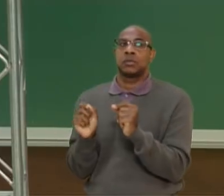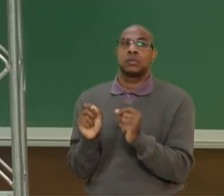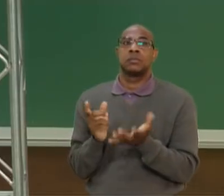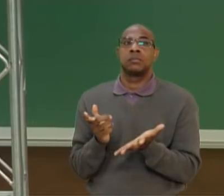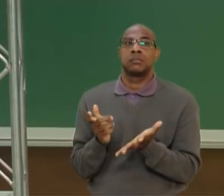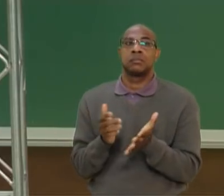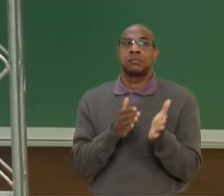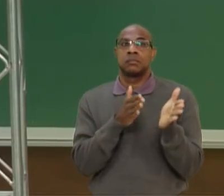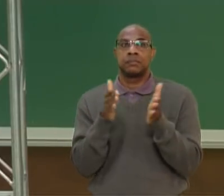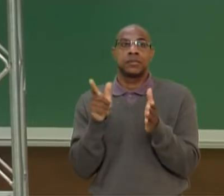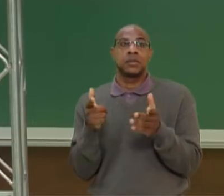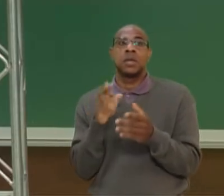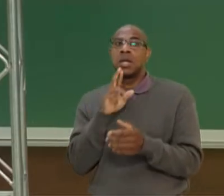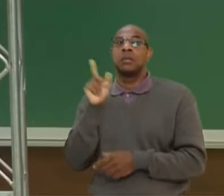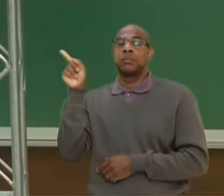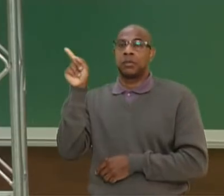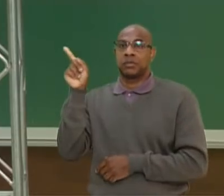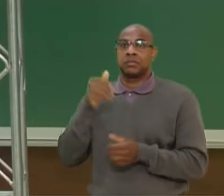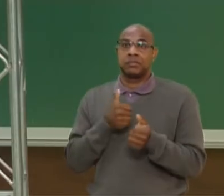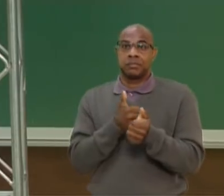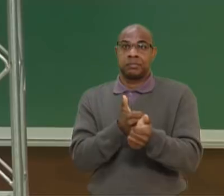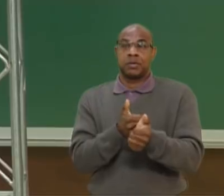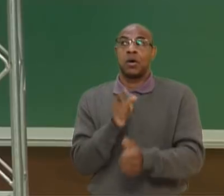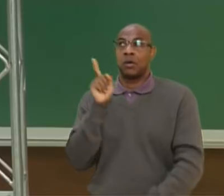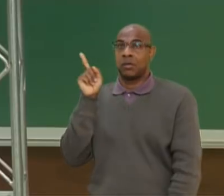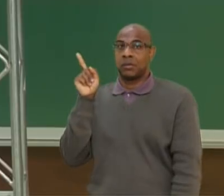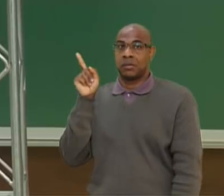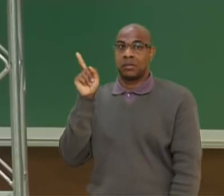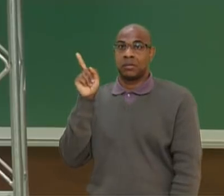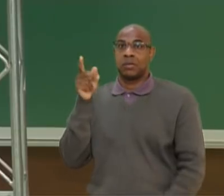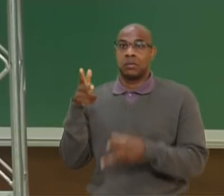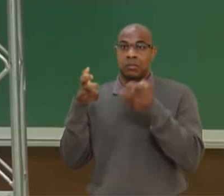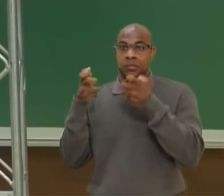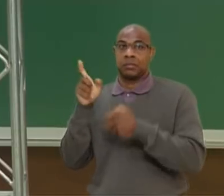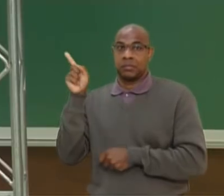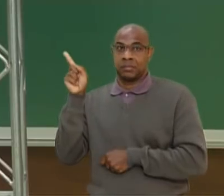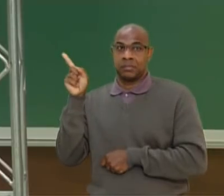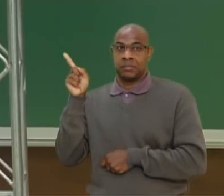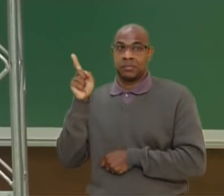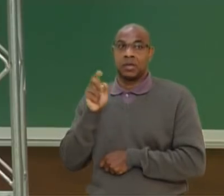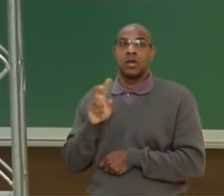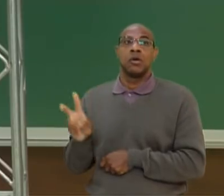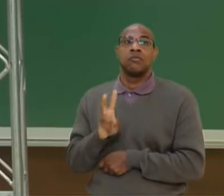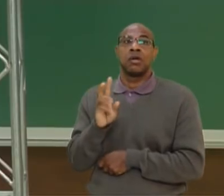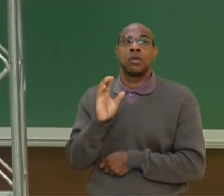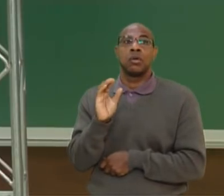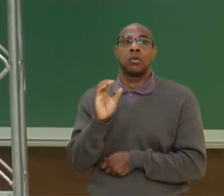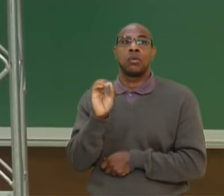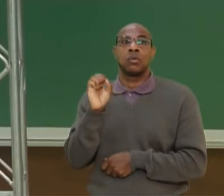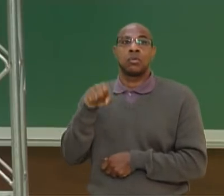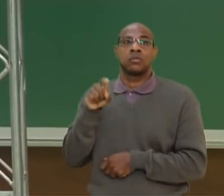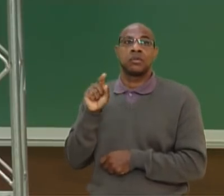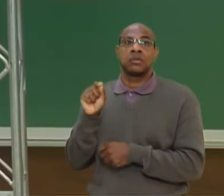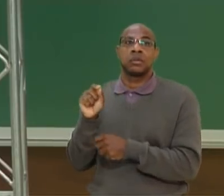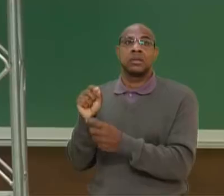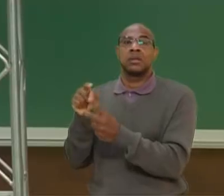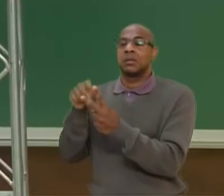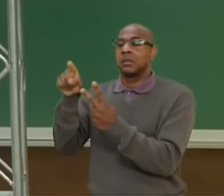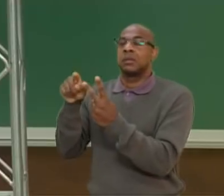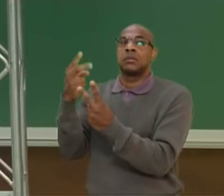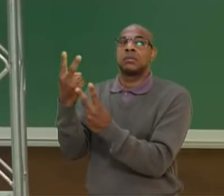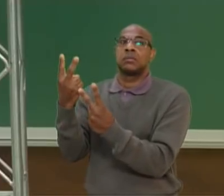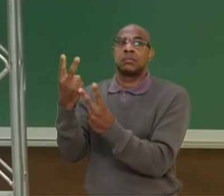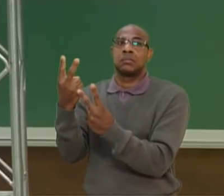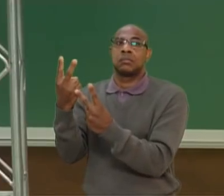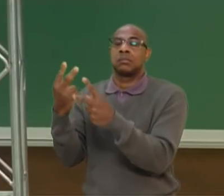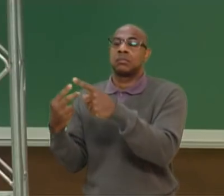também raiz de 2 sobre 2. Ou seja, o valor do cosseno vale raiz de 2 sobre 2 e o valor de seno, raiz